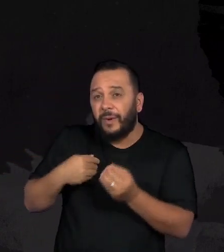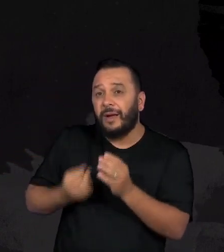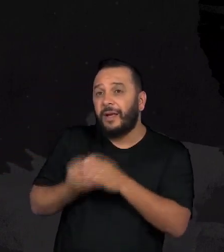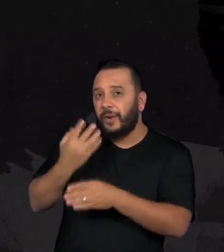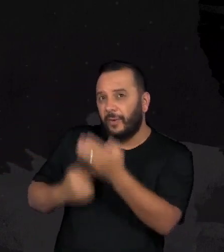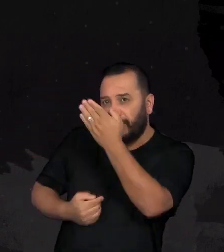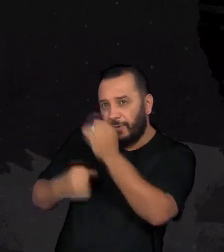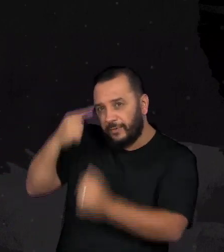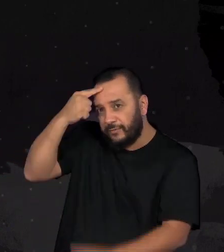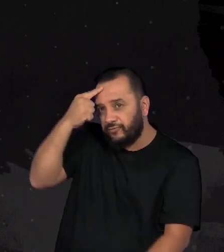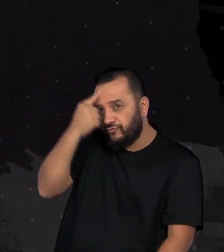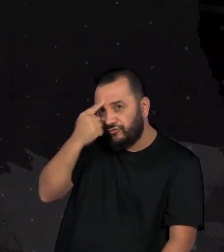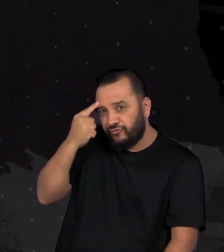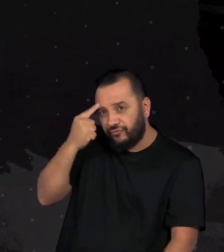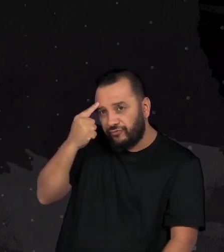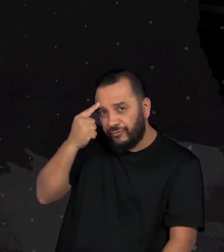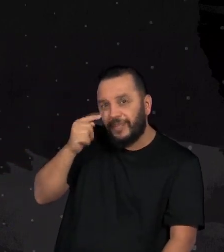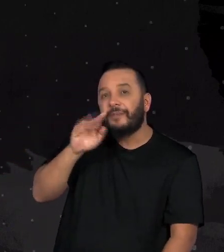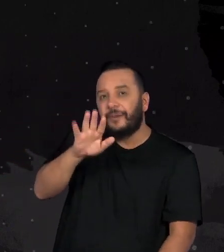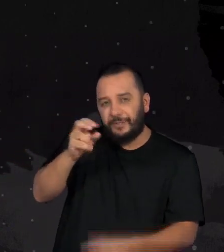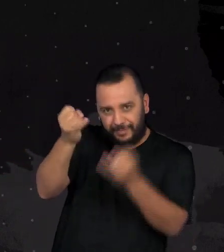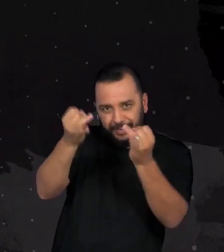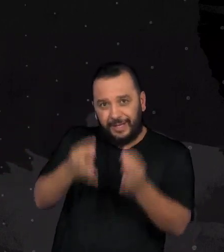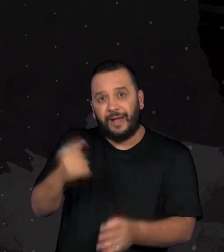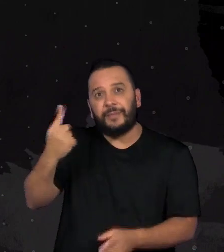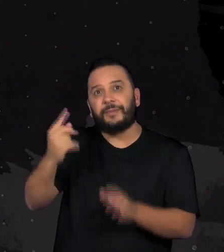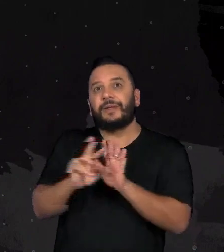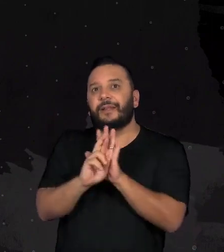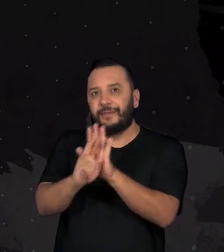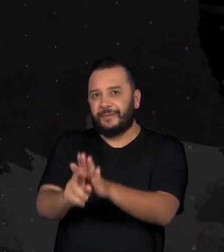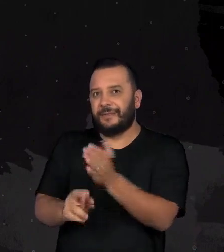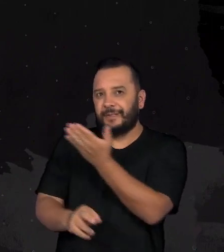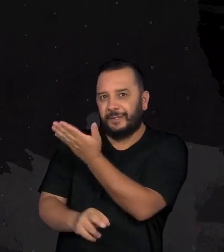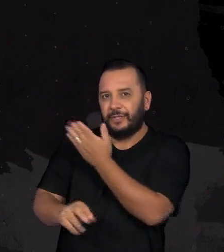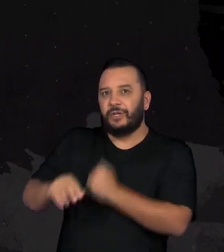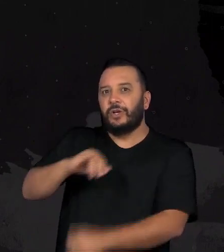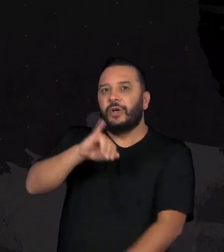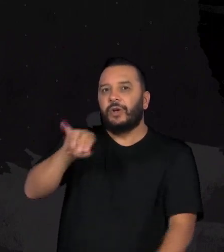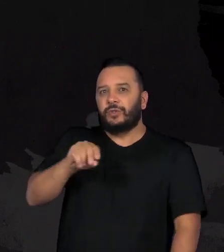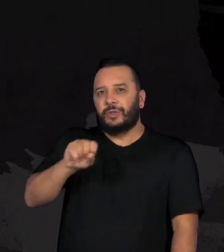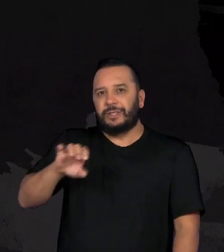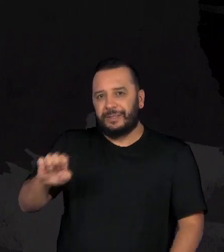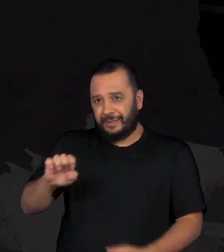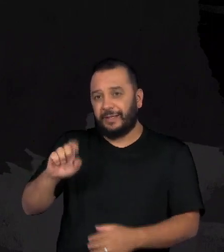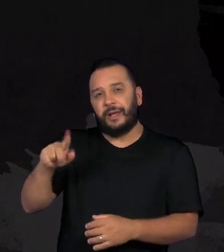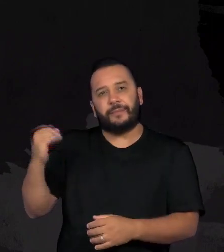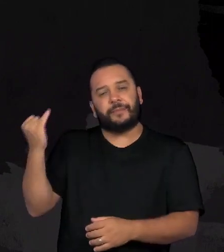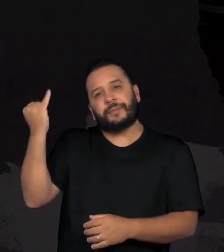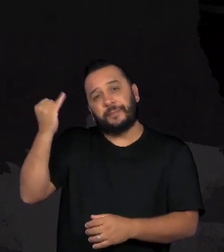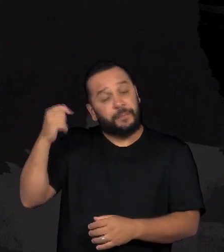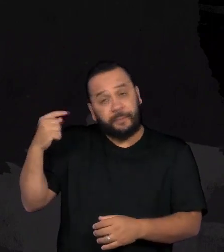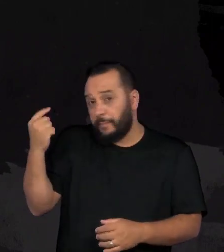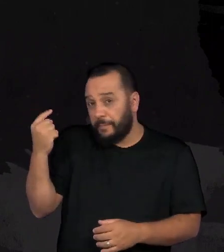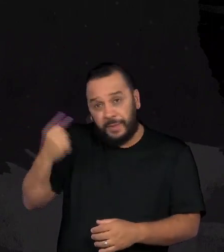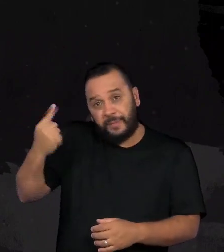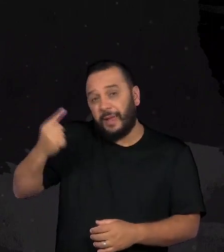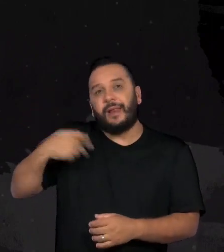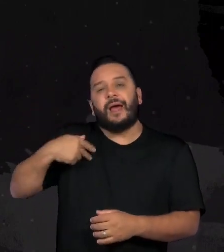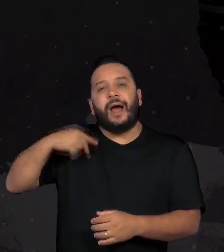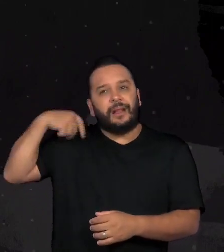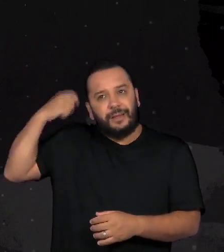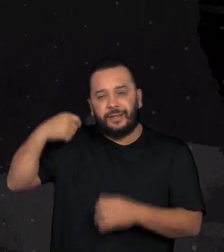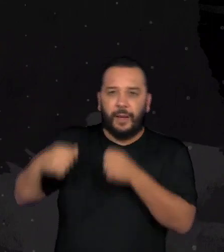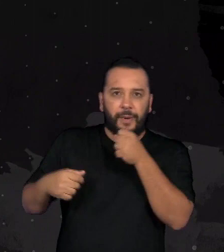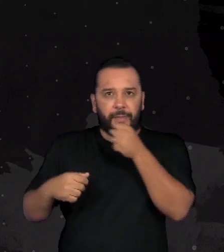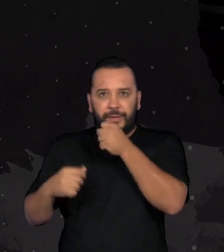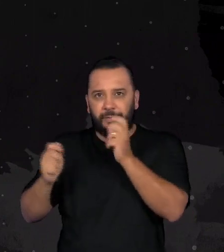hair? Bora lá! A nossa primeira referência é Josephine Baker, uma das primeiras atrizes e cantoras a popularizar a